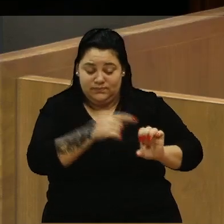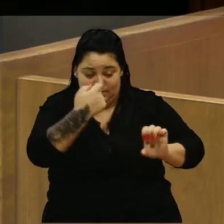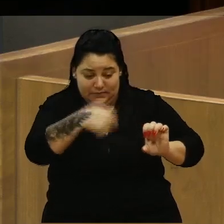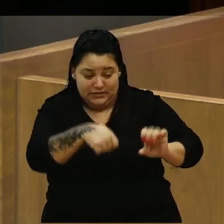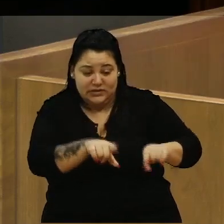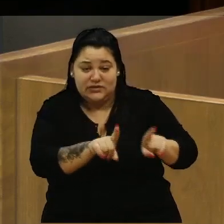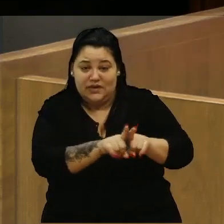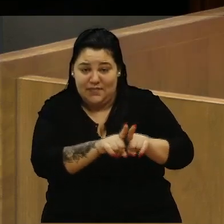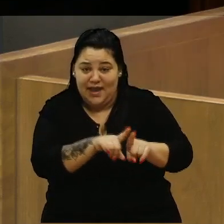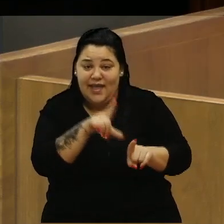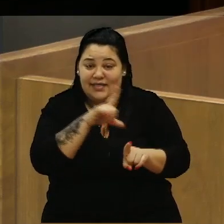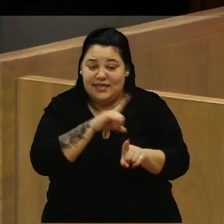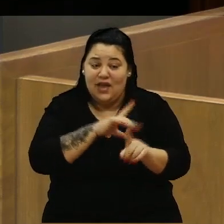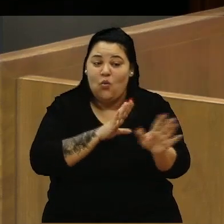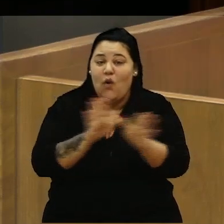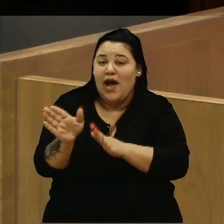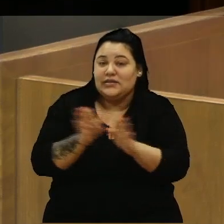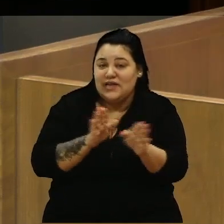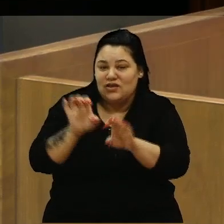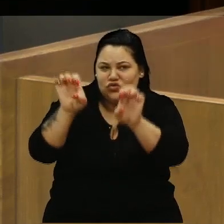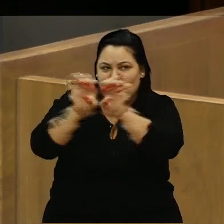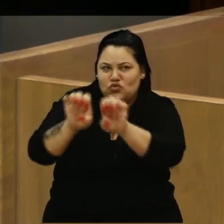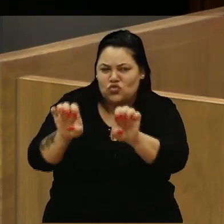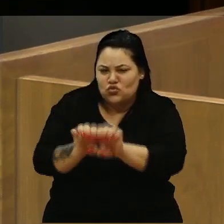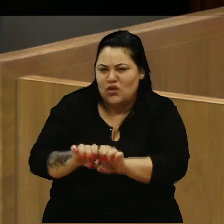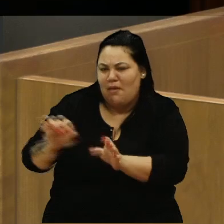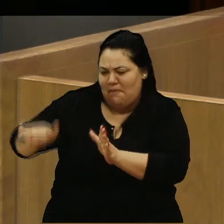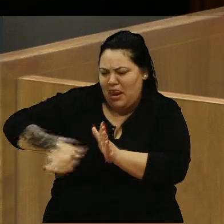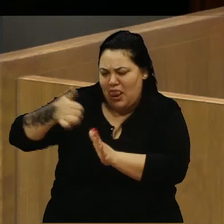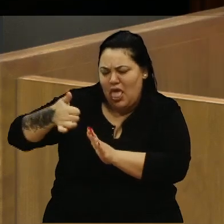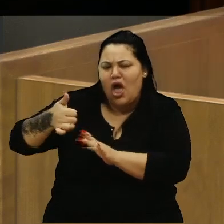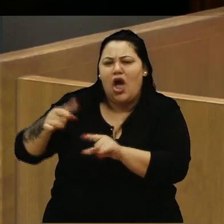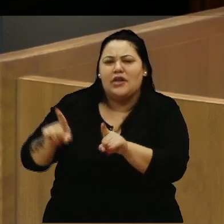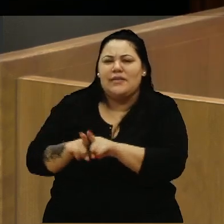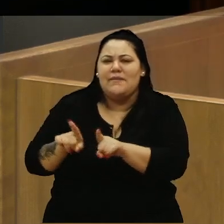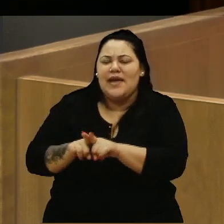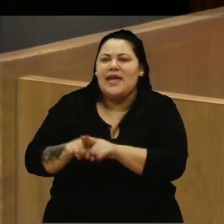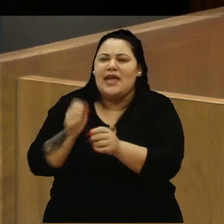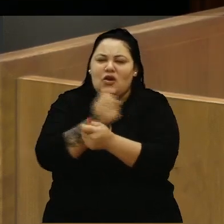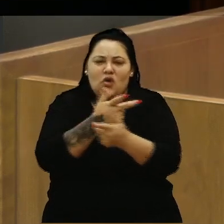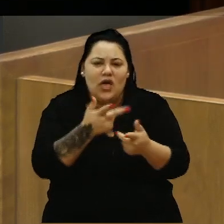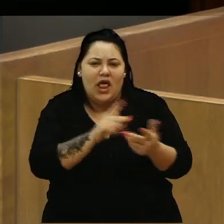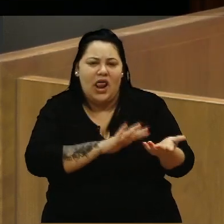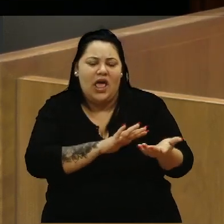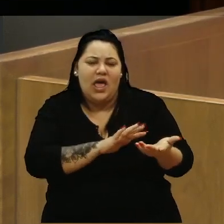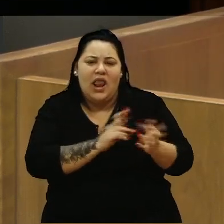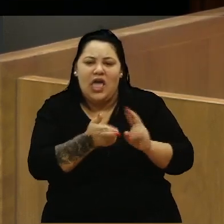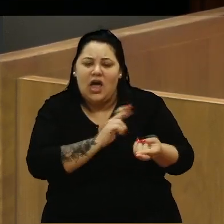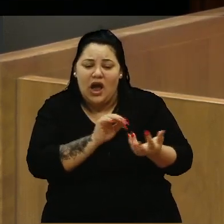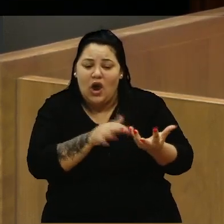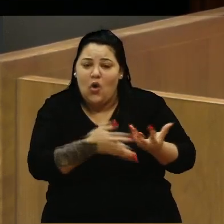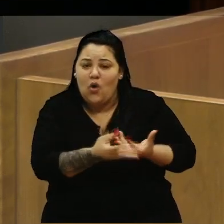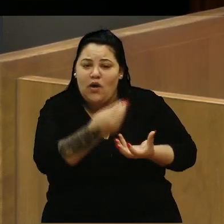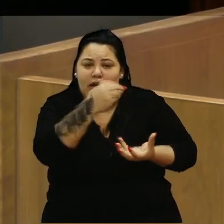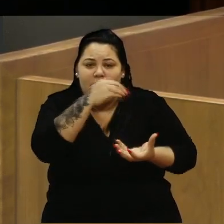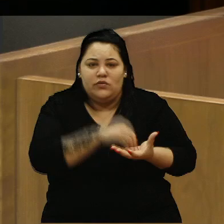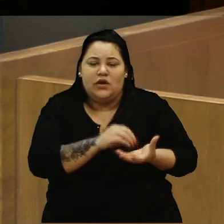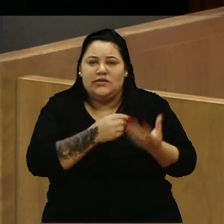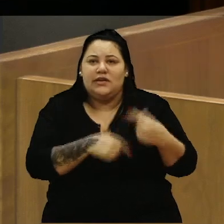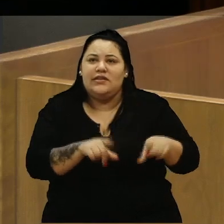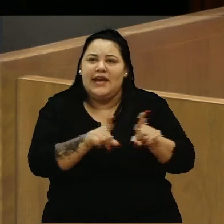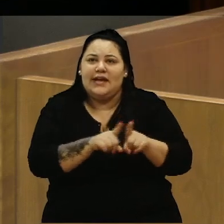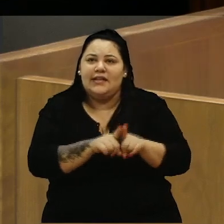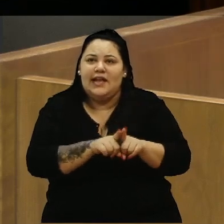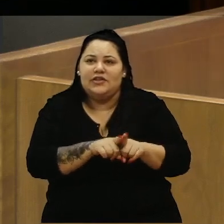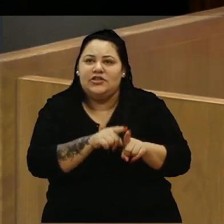também terem esse acesso à infraestrutura, esse acesso à questão da codeca, do lixo e tantas outras coisas.